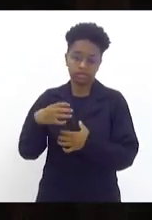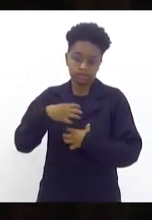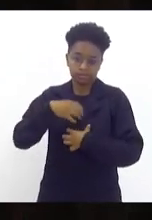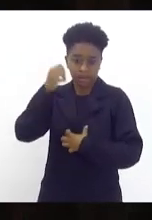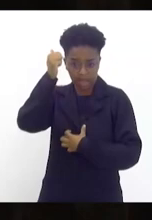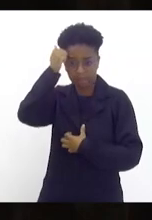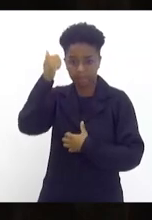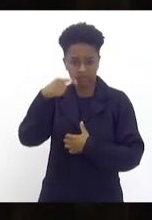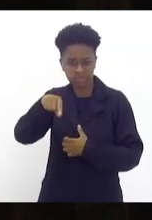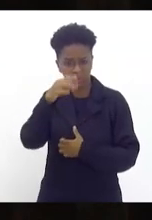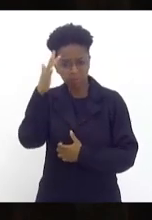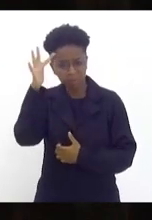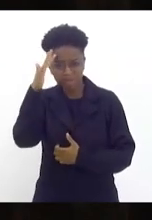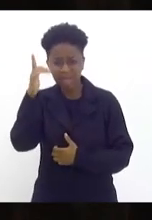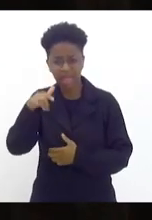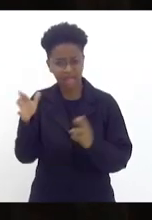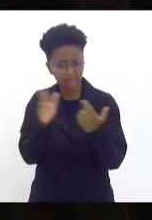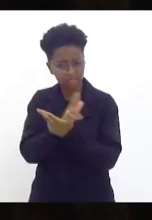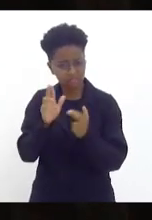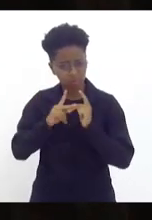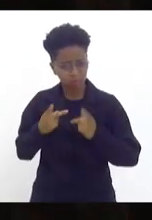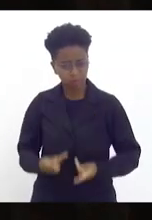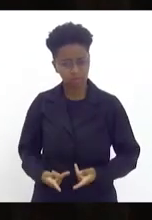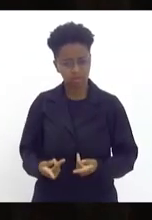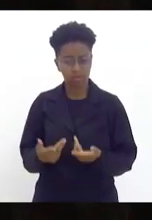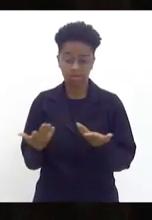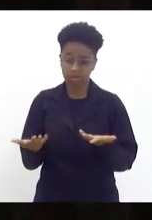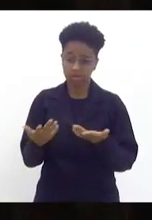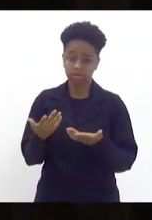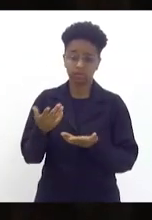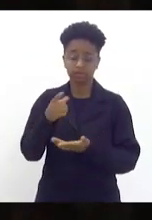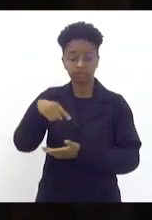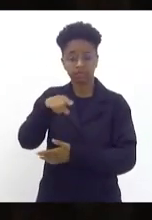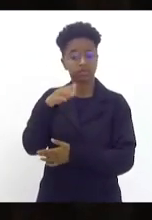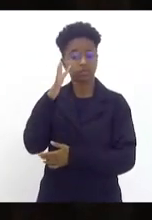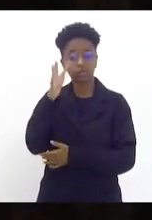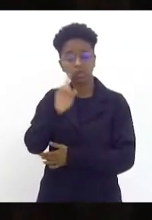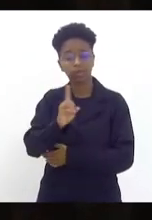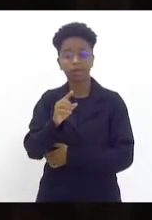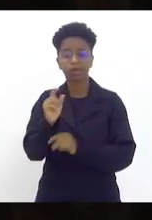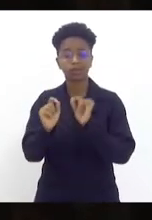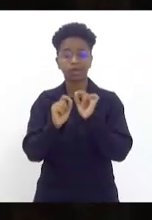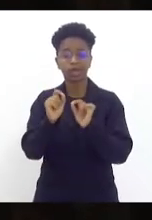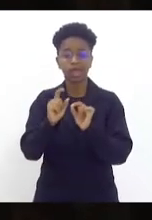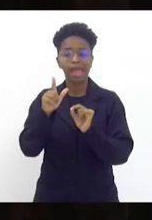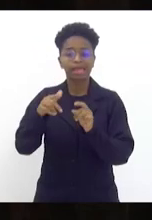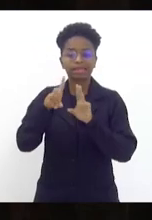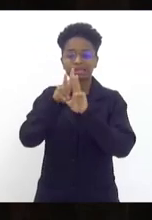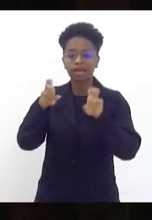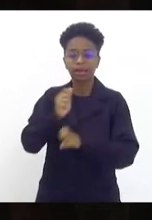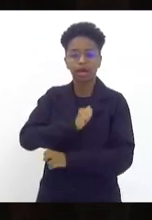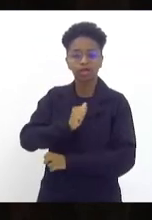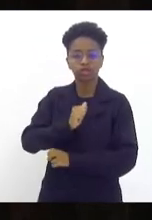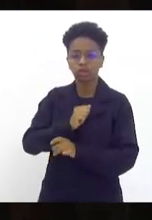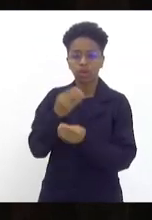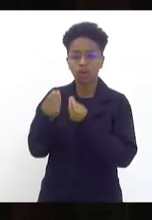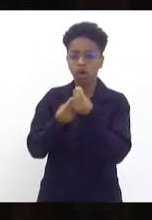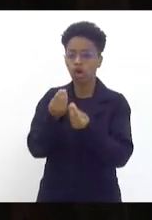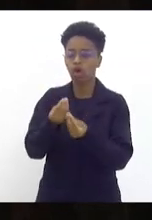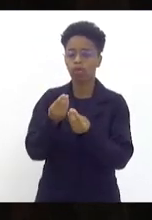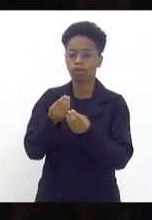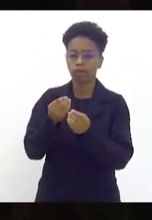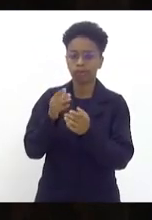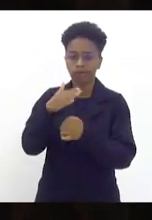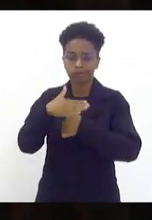relação humana? Né? Então, nós trabalhamos tudo essa noção antropológica da afetividade